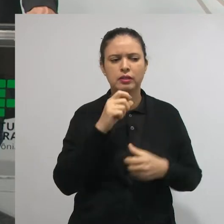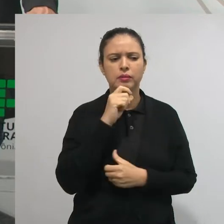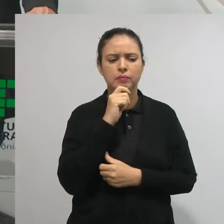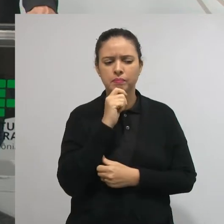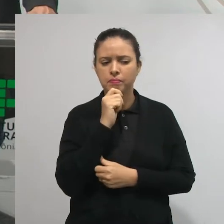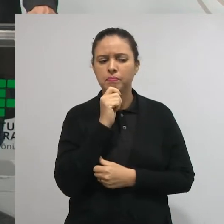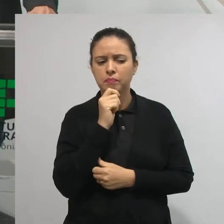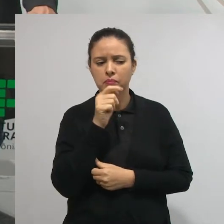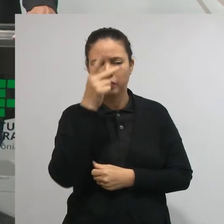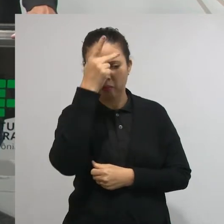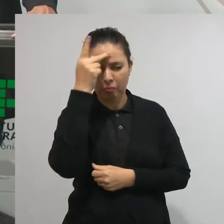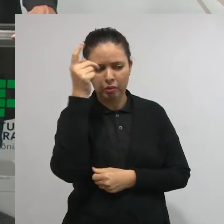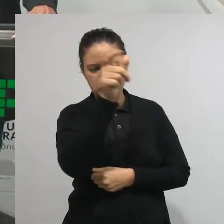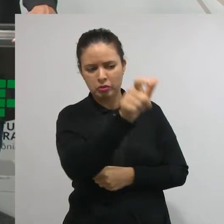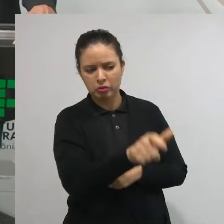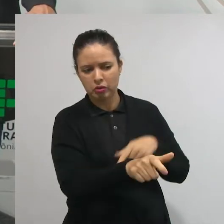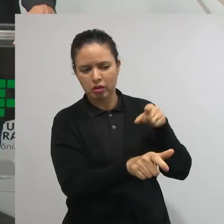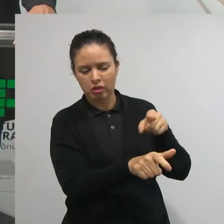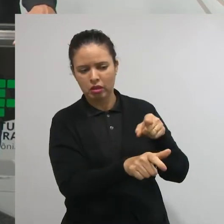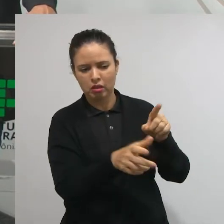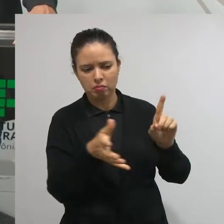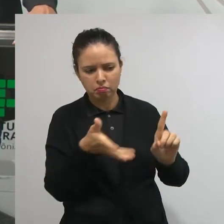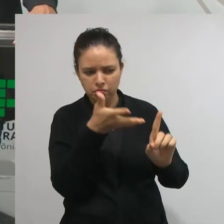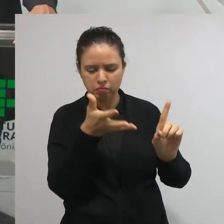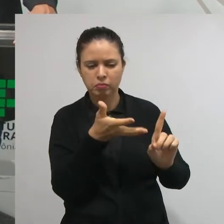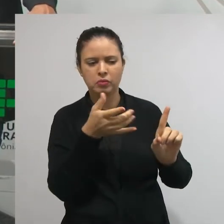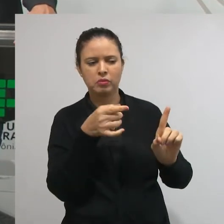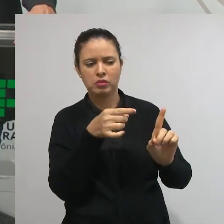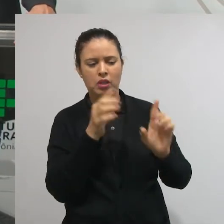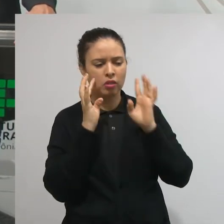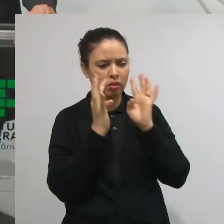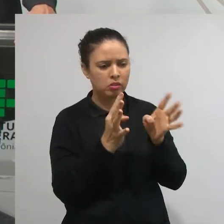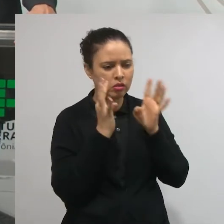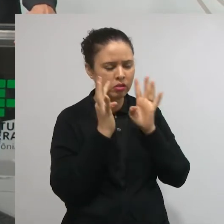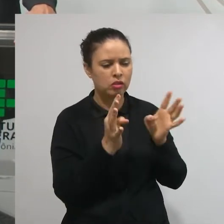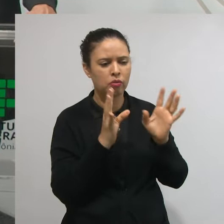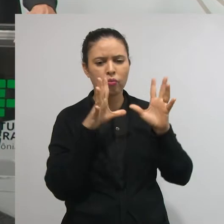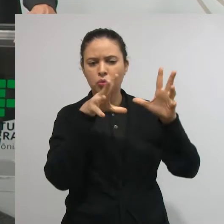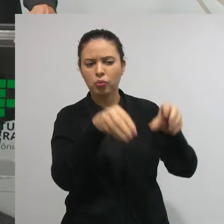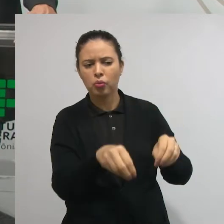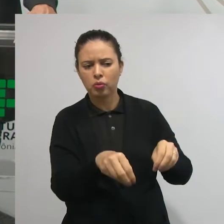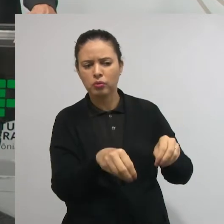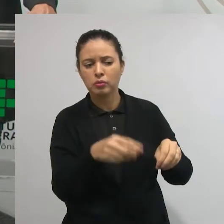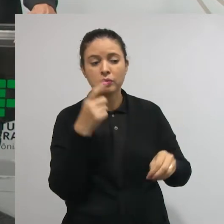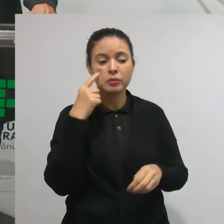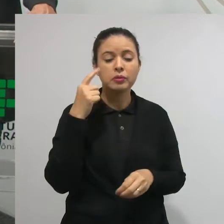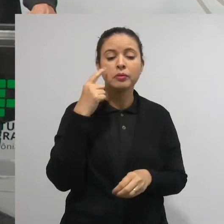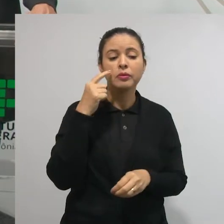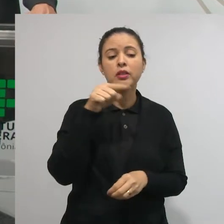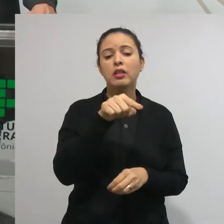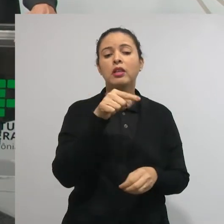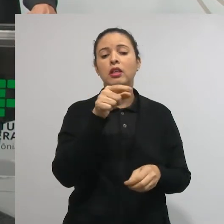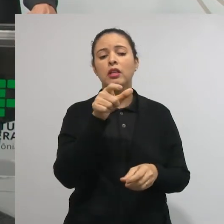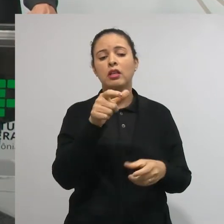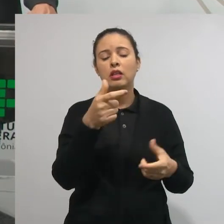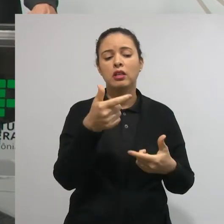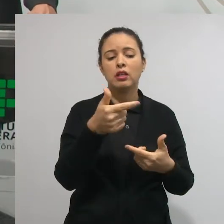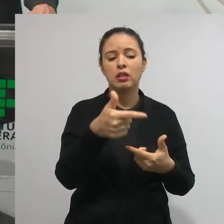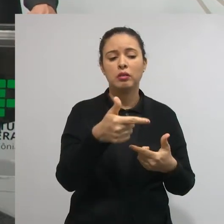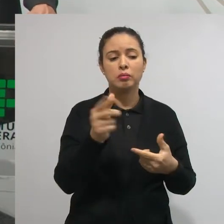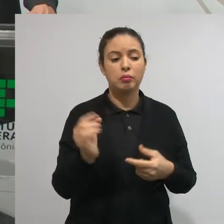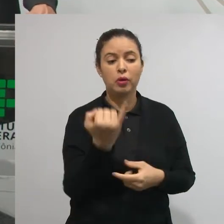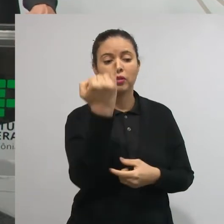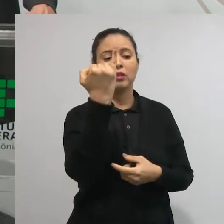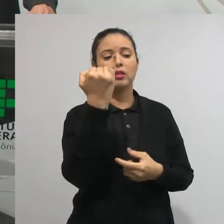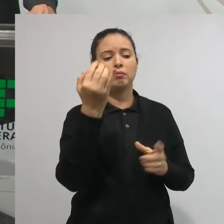Ó, trata bem aquele funcionário, trata bem todos os funcionários. Vamos verificar se tratando ele bem, se transformando ele numa